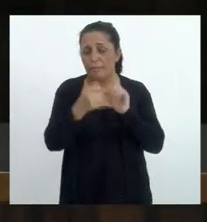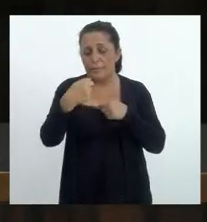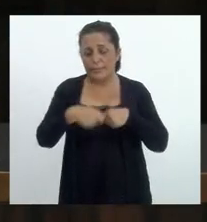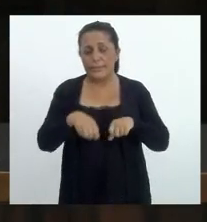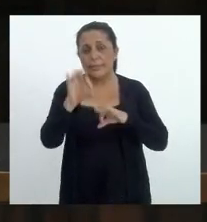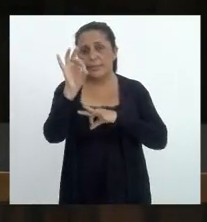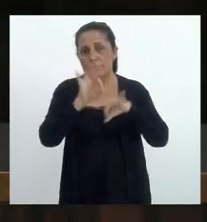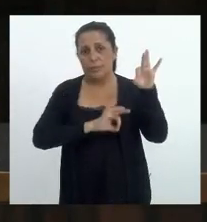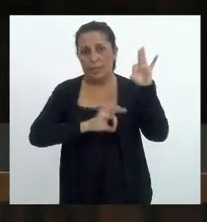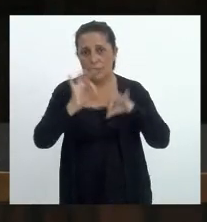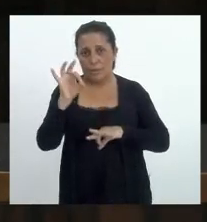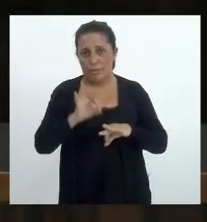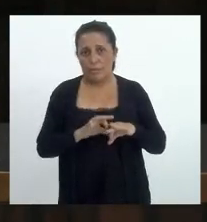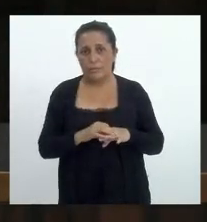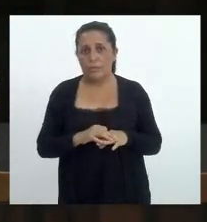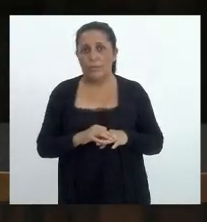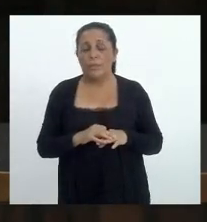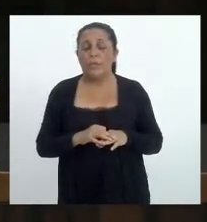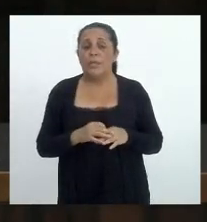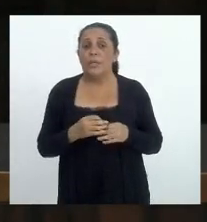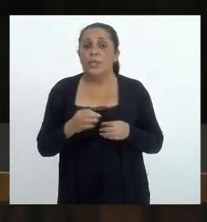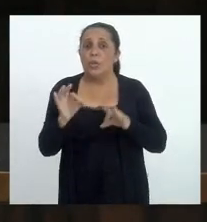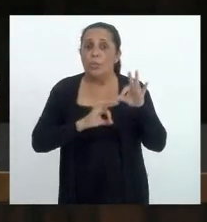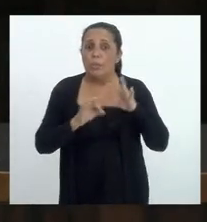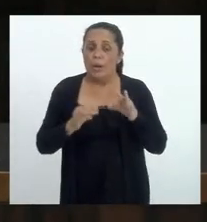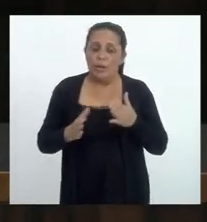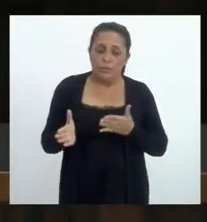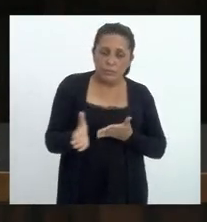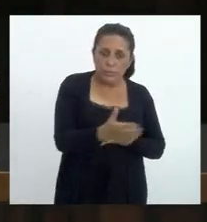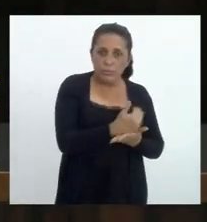planejamento. E o plano de recuperação fiscal,